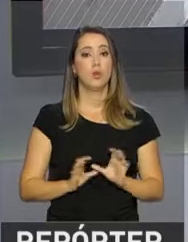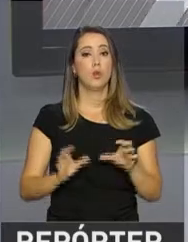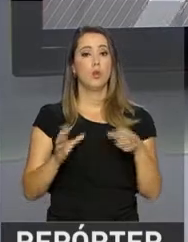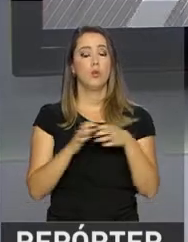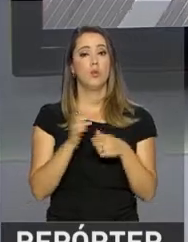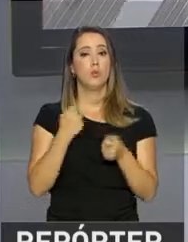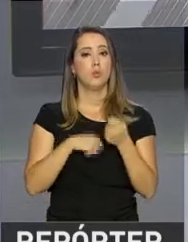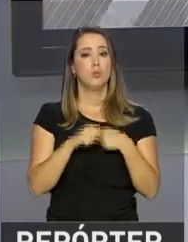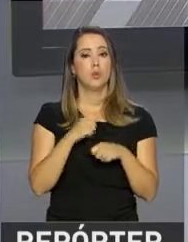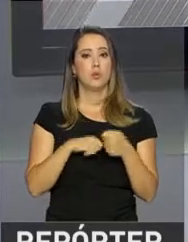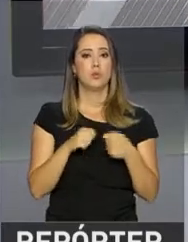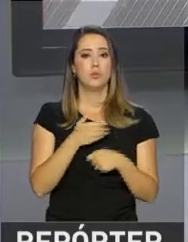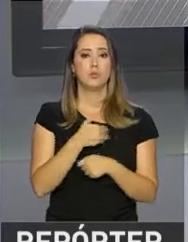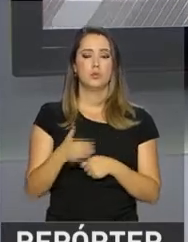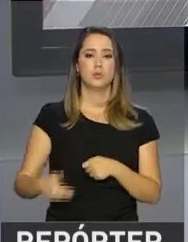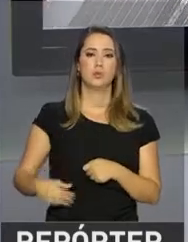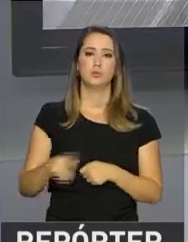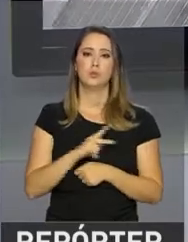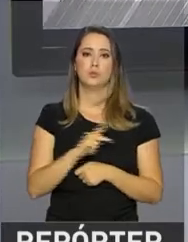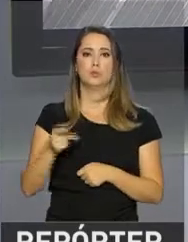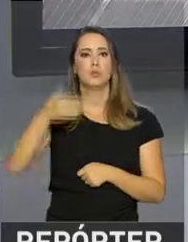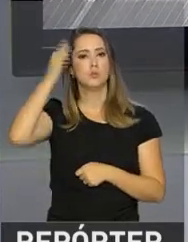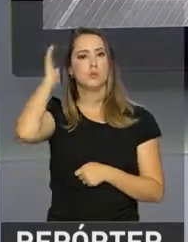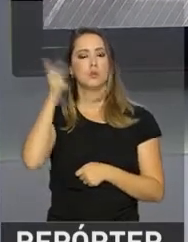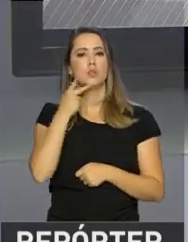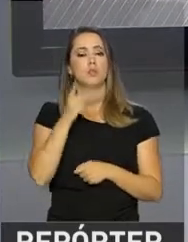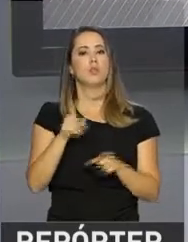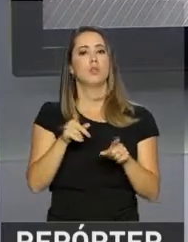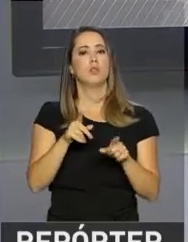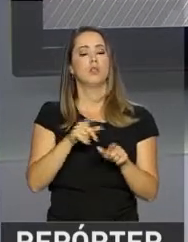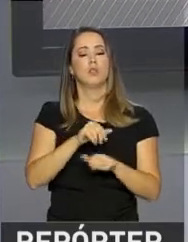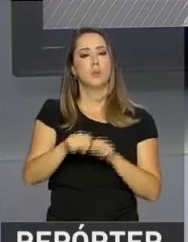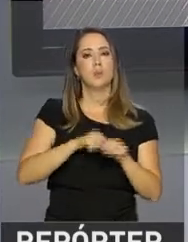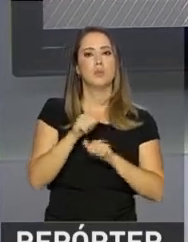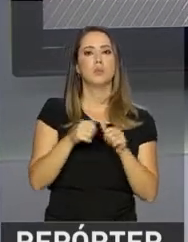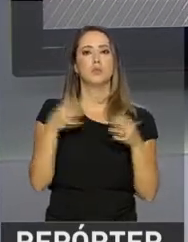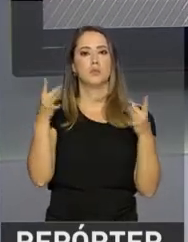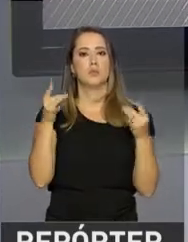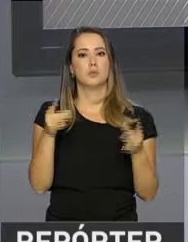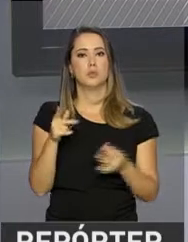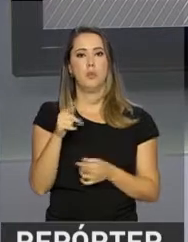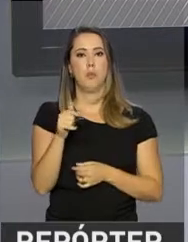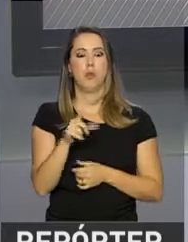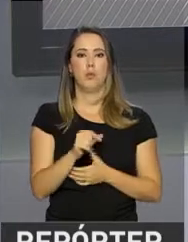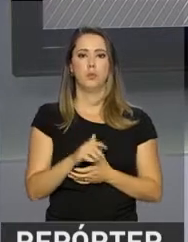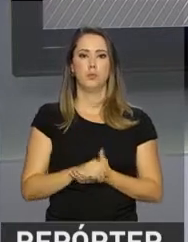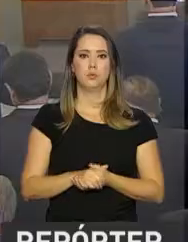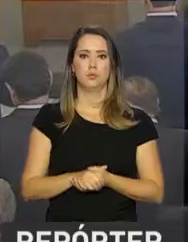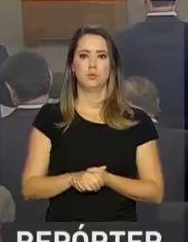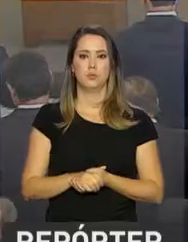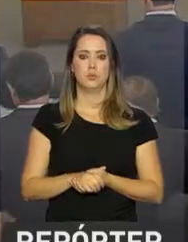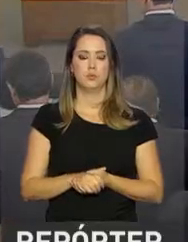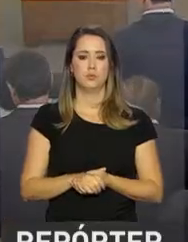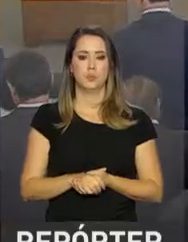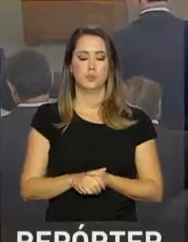do governo do presidente michel temer também mudou quem explica é o repórter paulo la sálvia